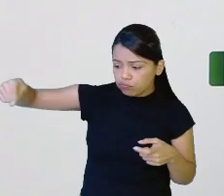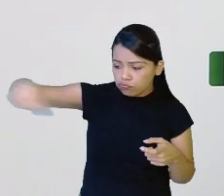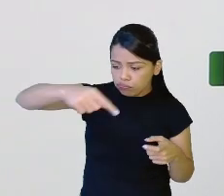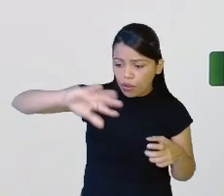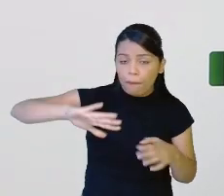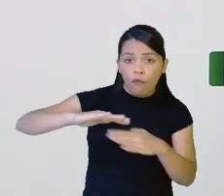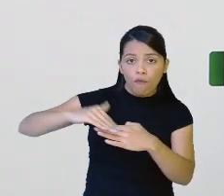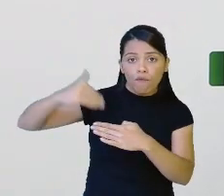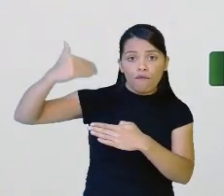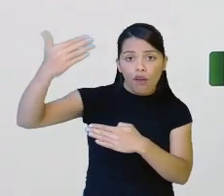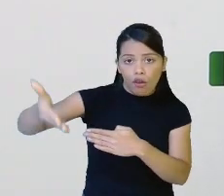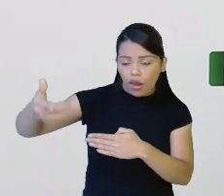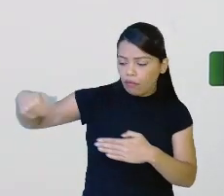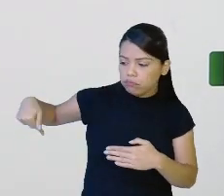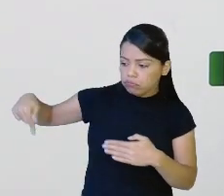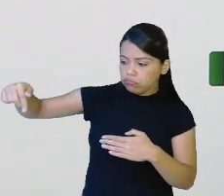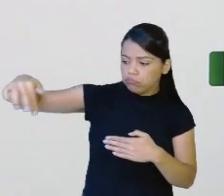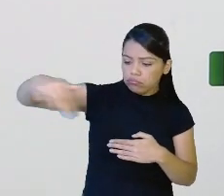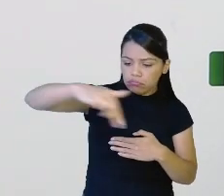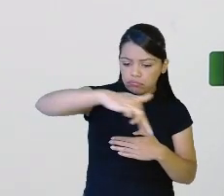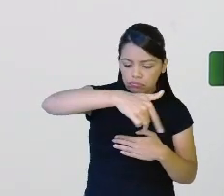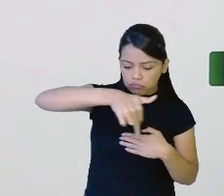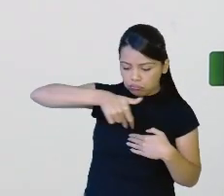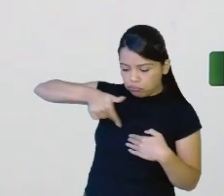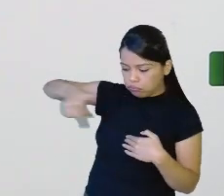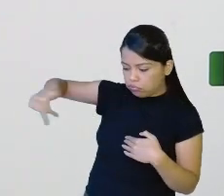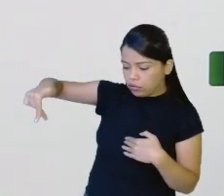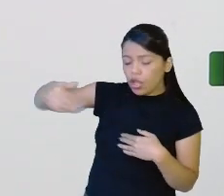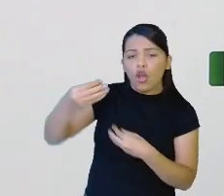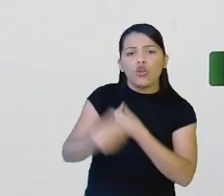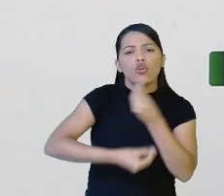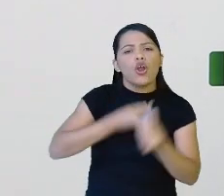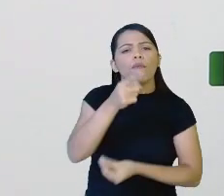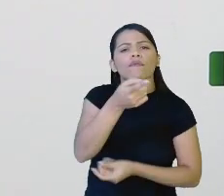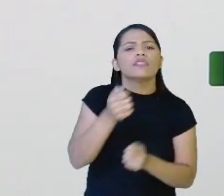a medida? Como você vai fazer para descobrir